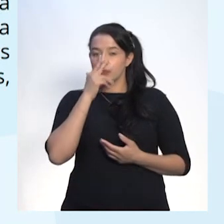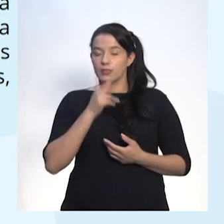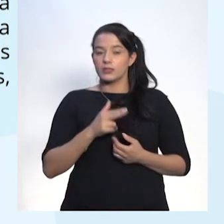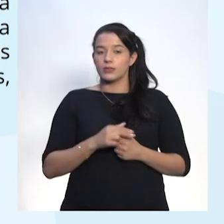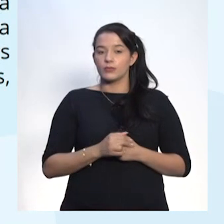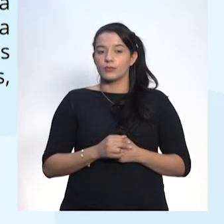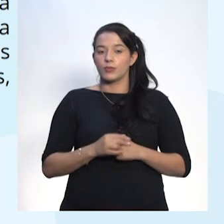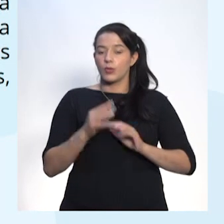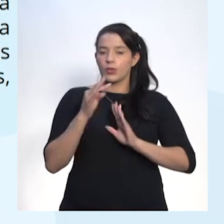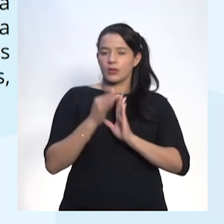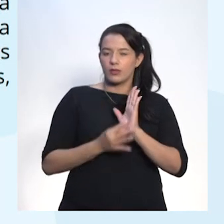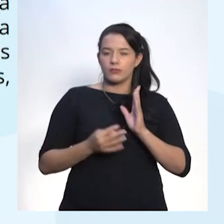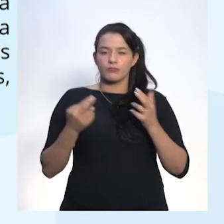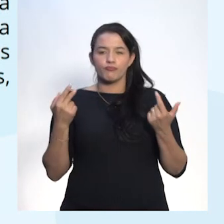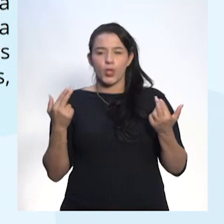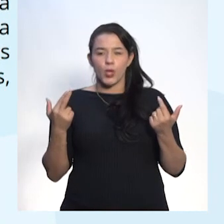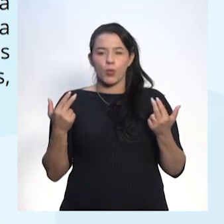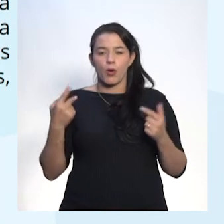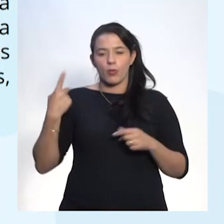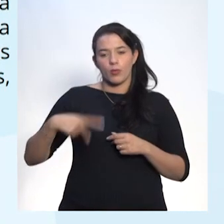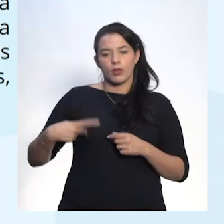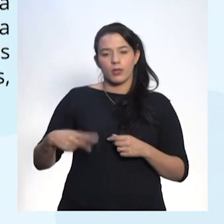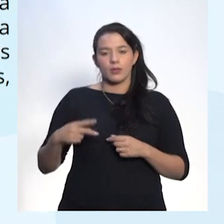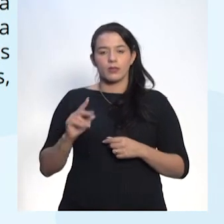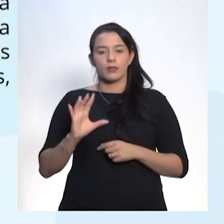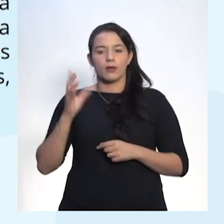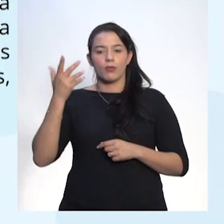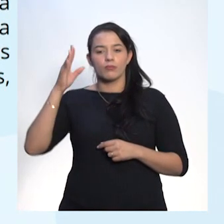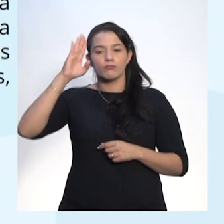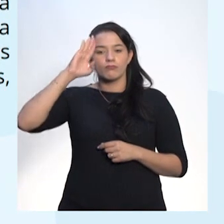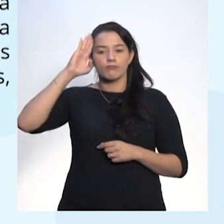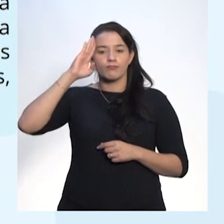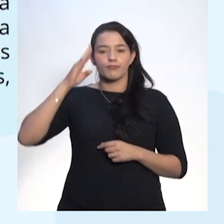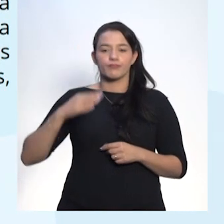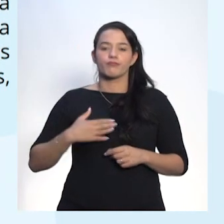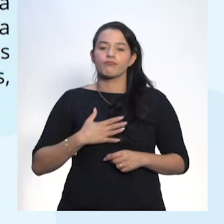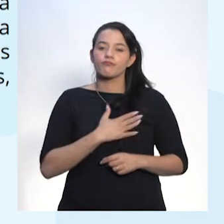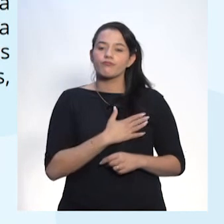que o texto nos traz dessas ditaduras,